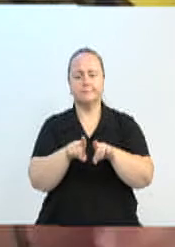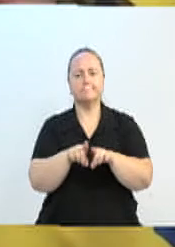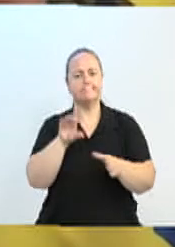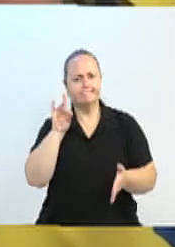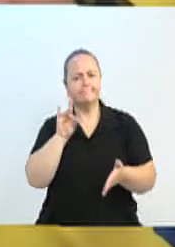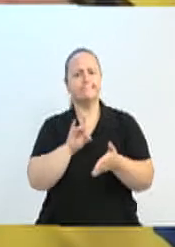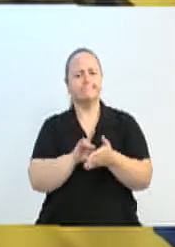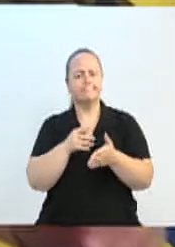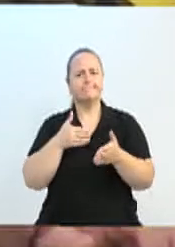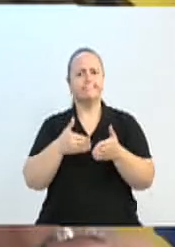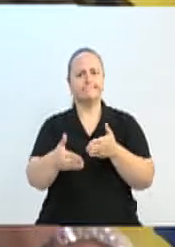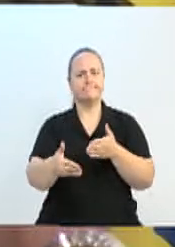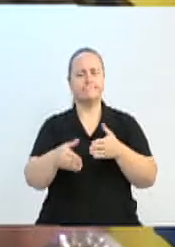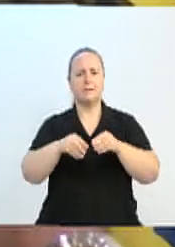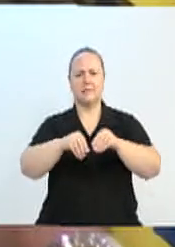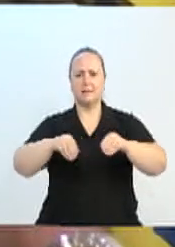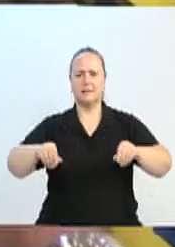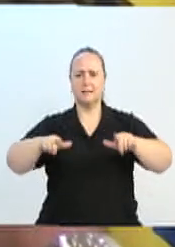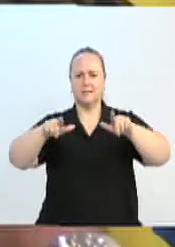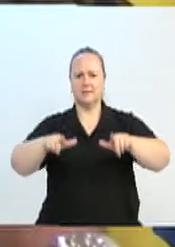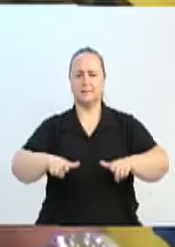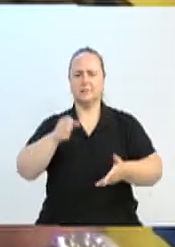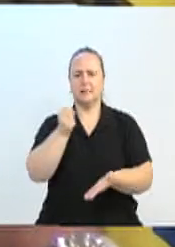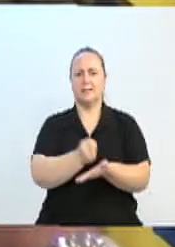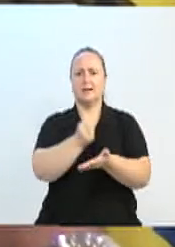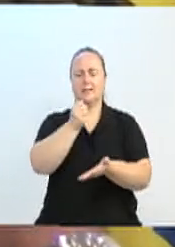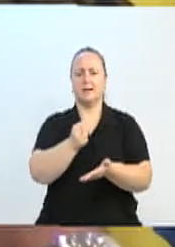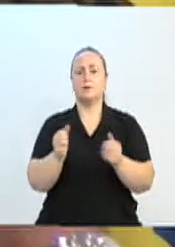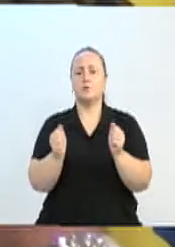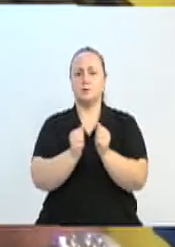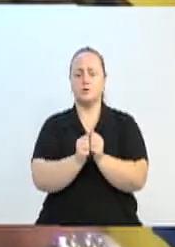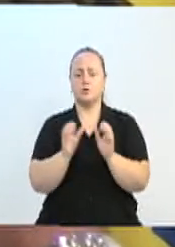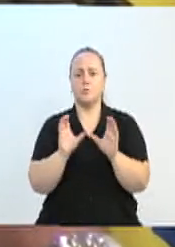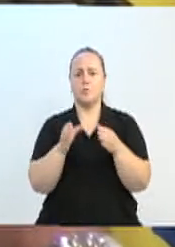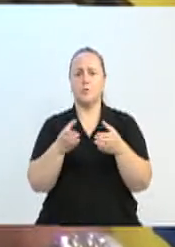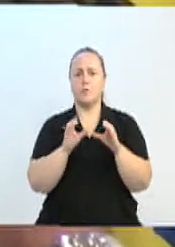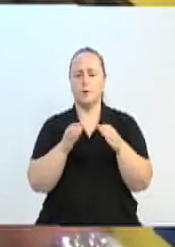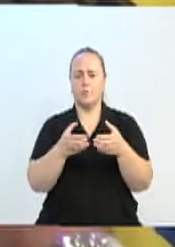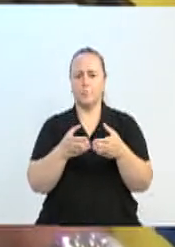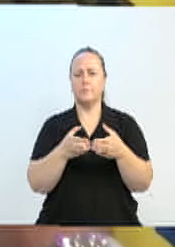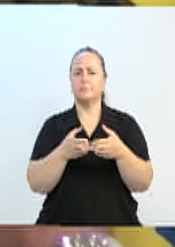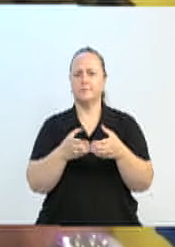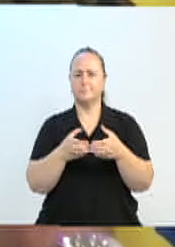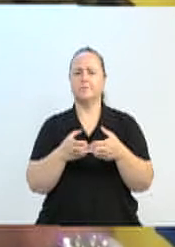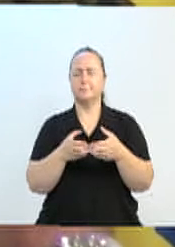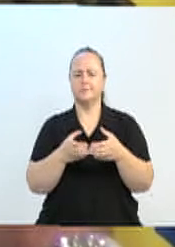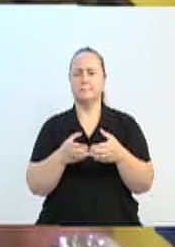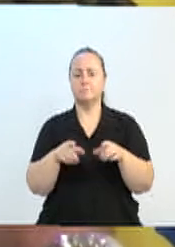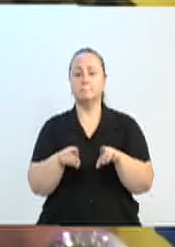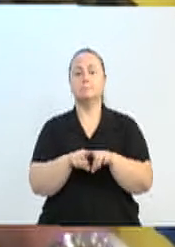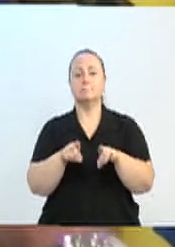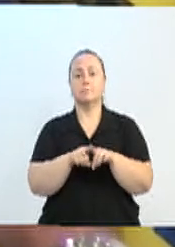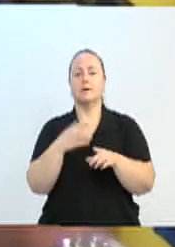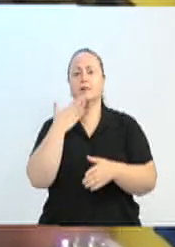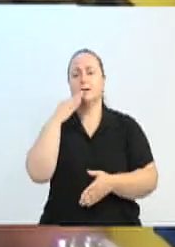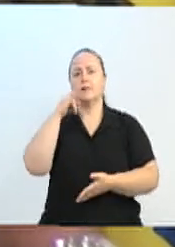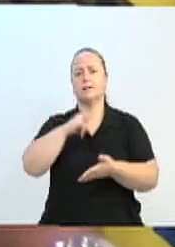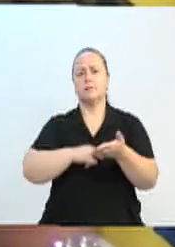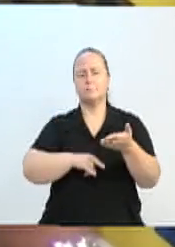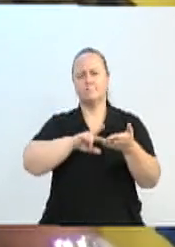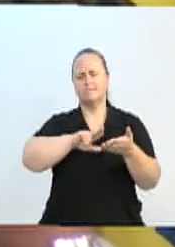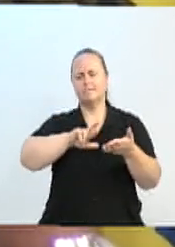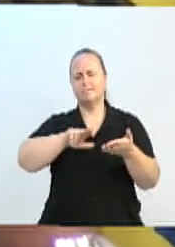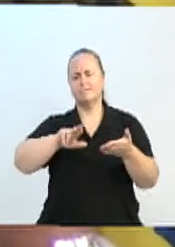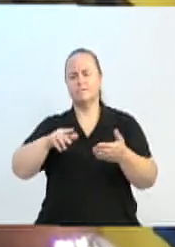regula regularização fundiária através da frente parlamentar e além de vários requerimentos com pedidos